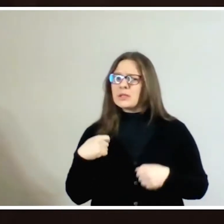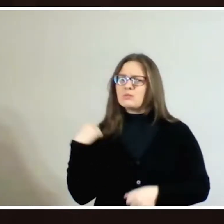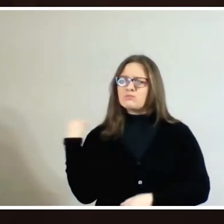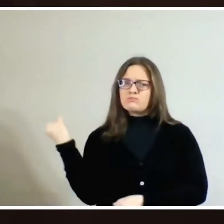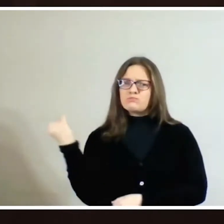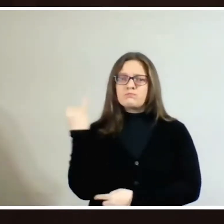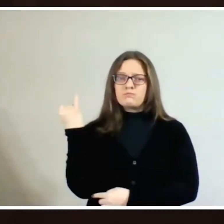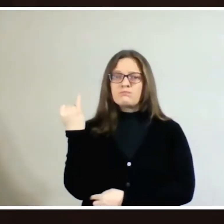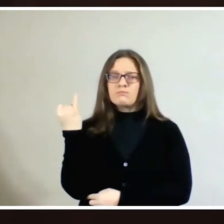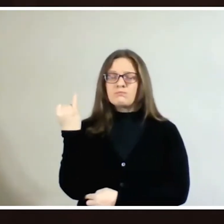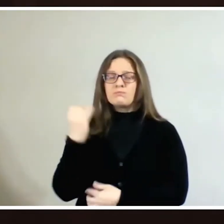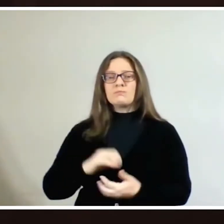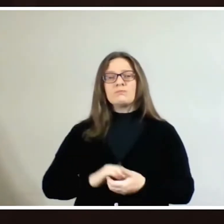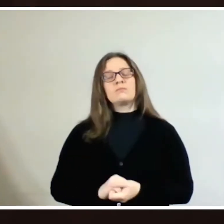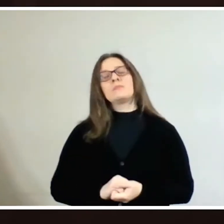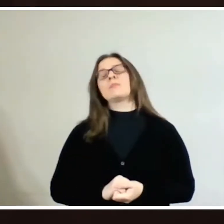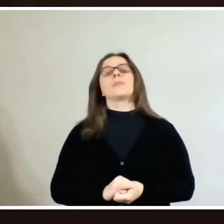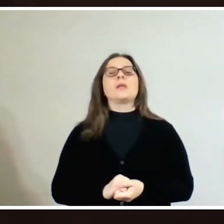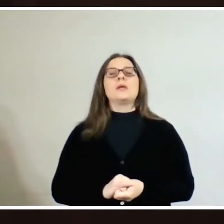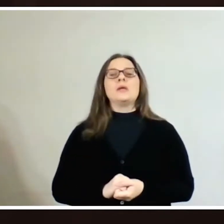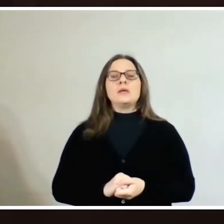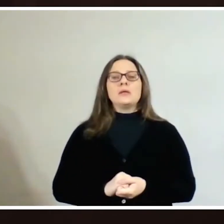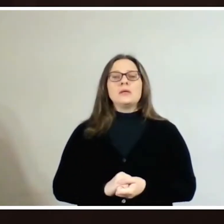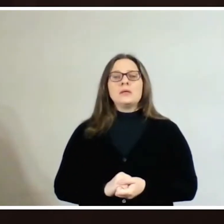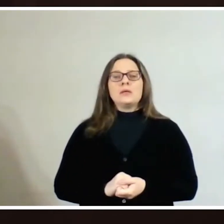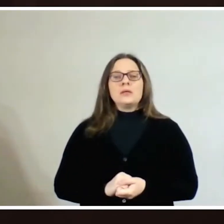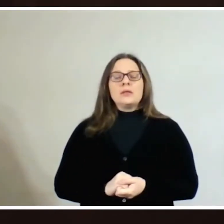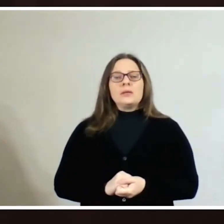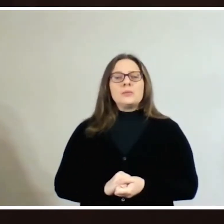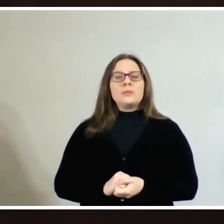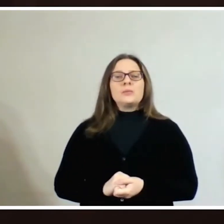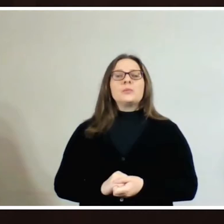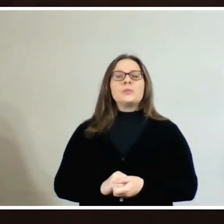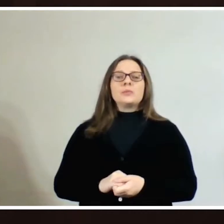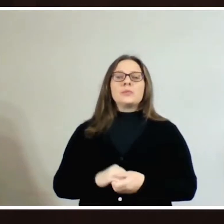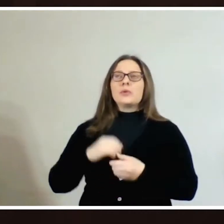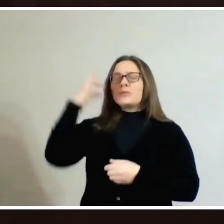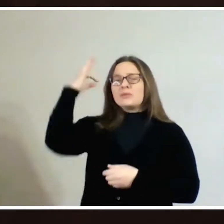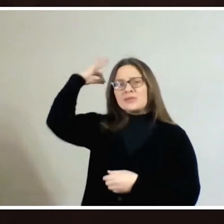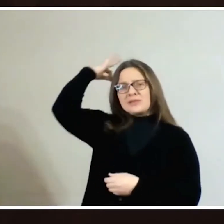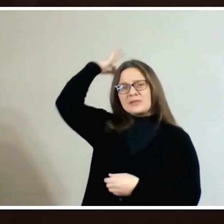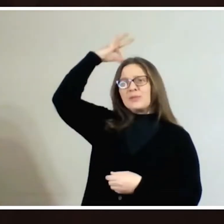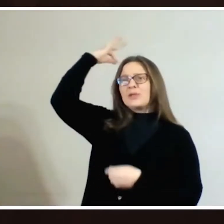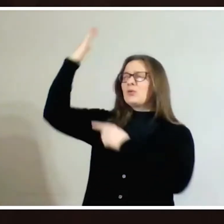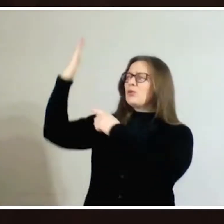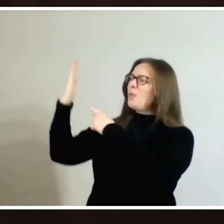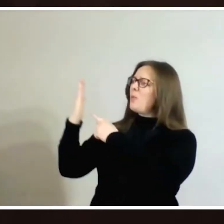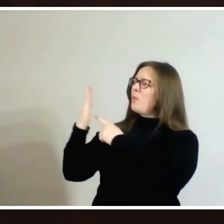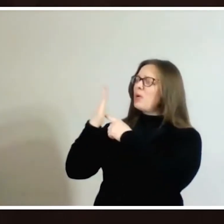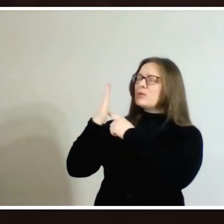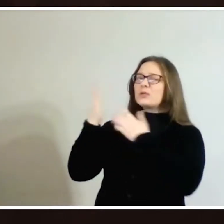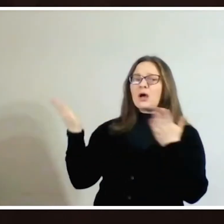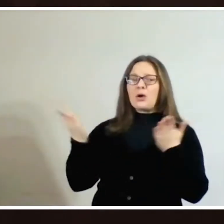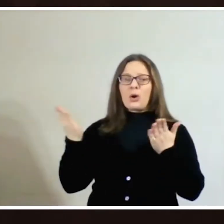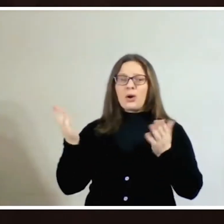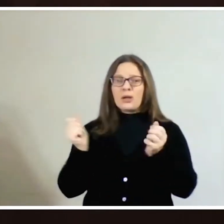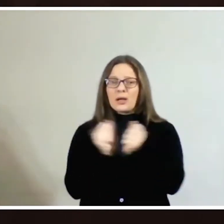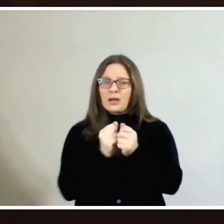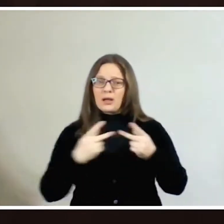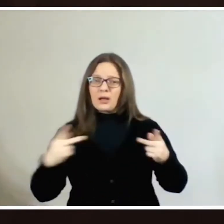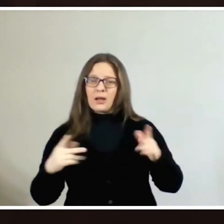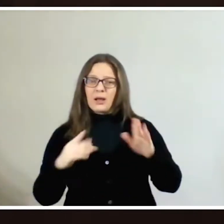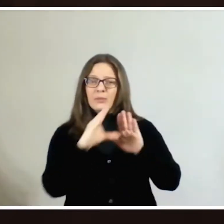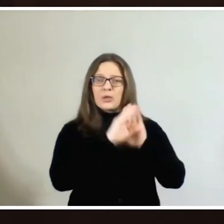quando nós entramos, segundo a direção do Espírito, ao livro de Apocalipse, chegamos nos capítulos 2 e 3